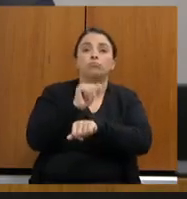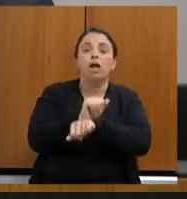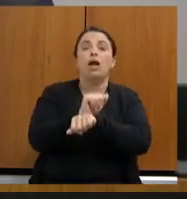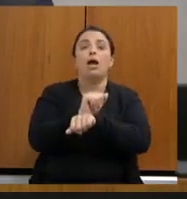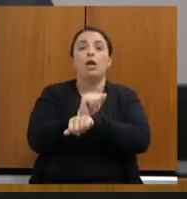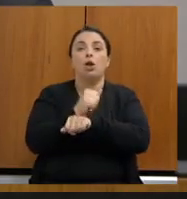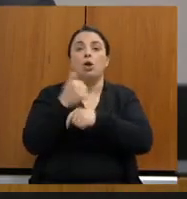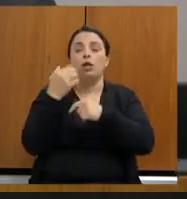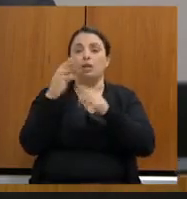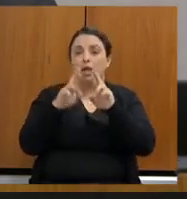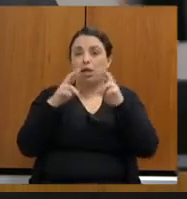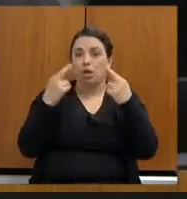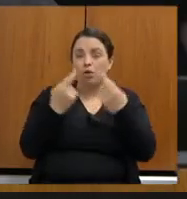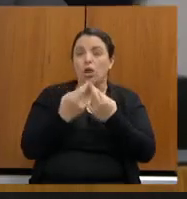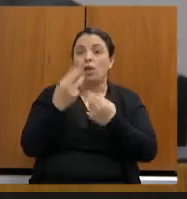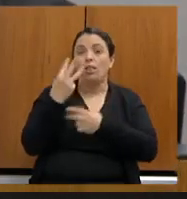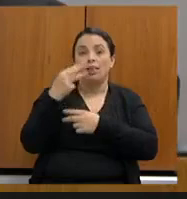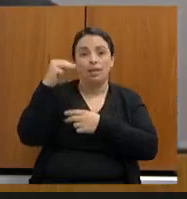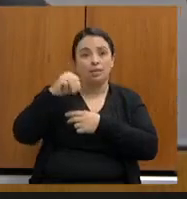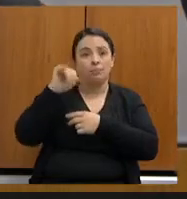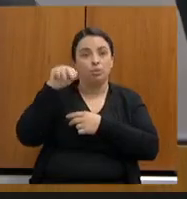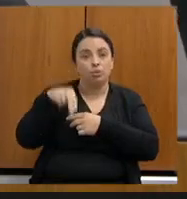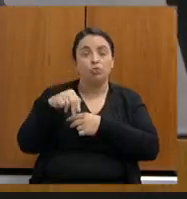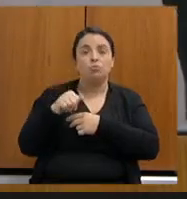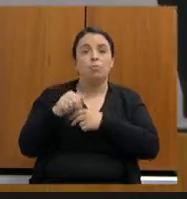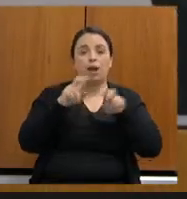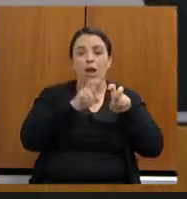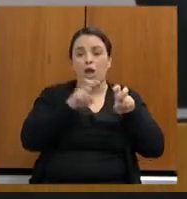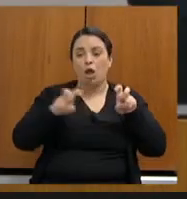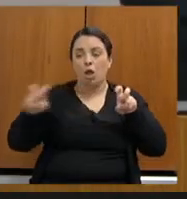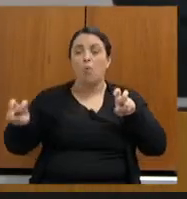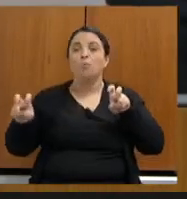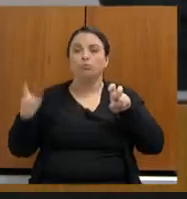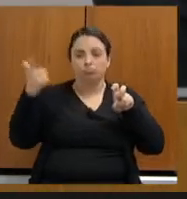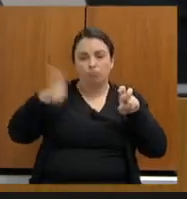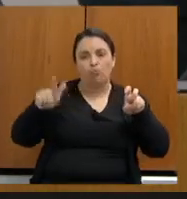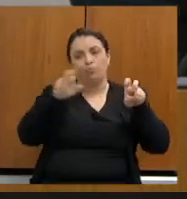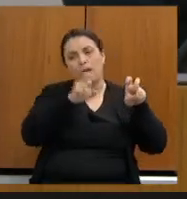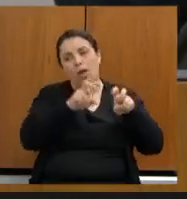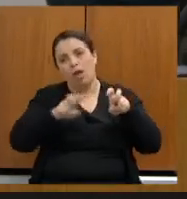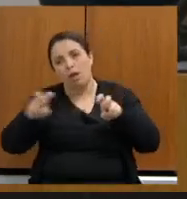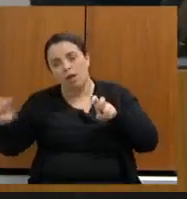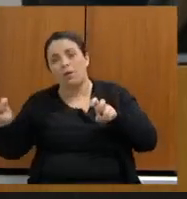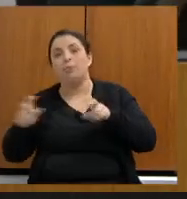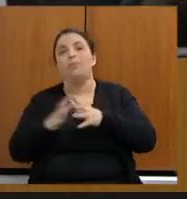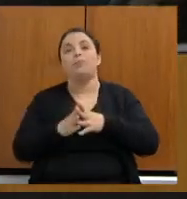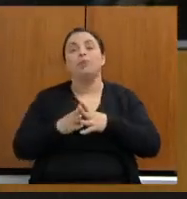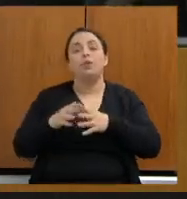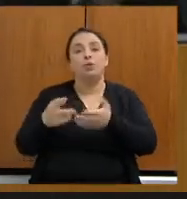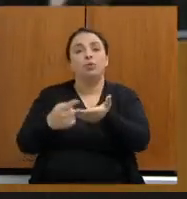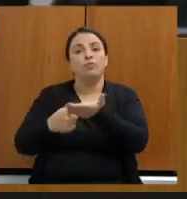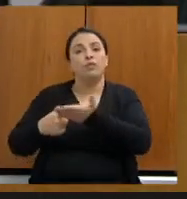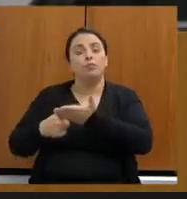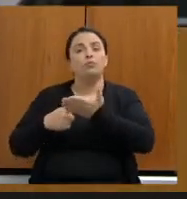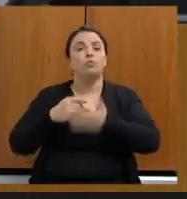para a saída Doutor Joaquim convidamos o Coronel